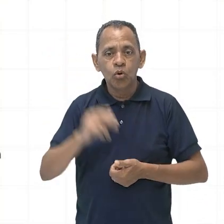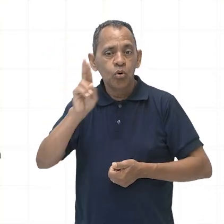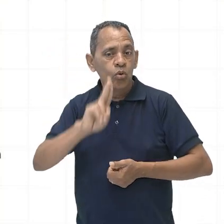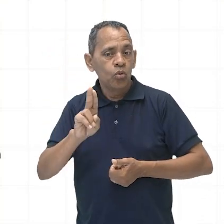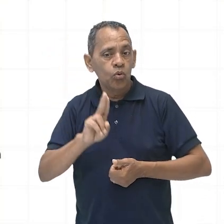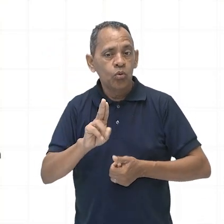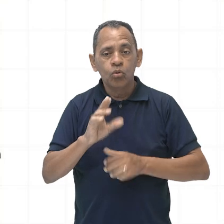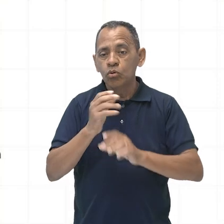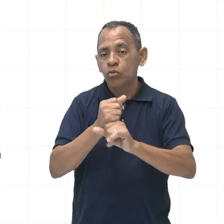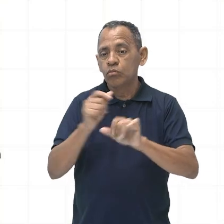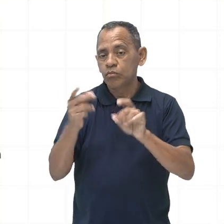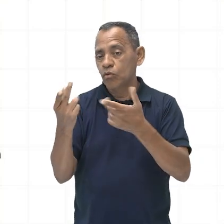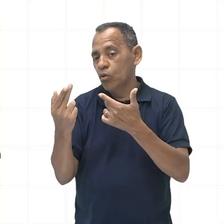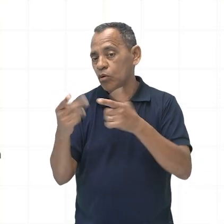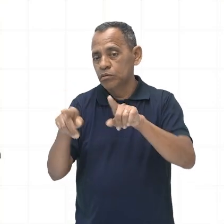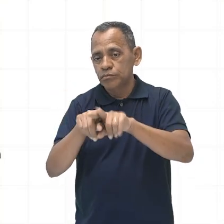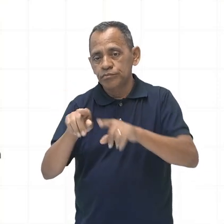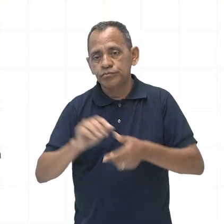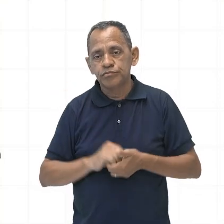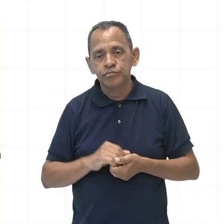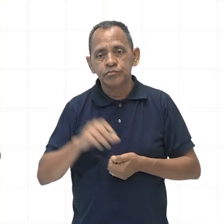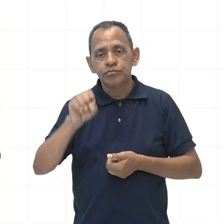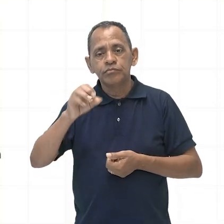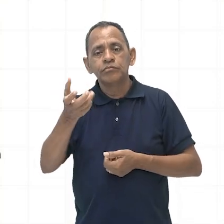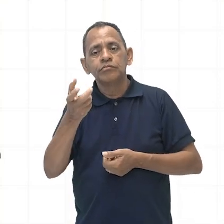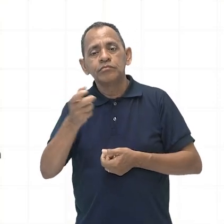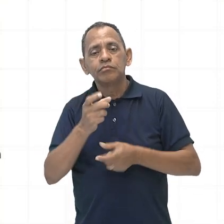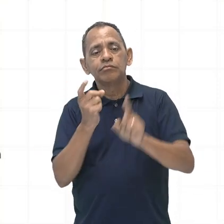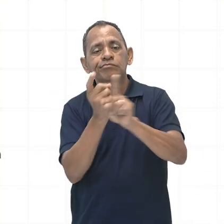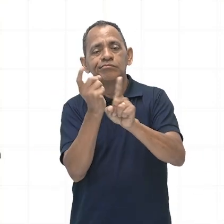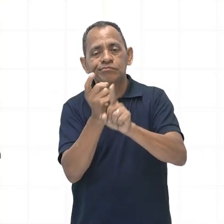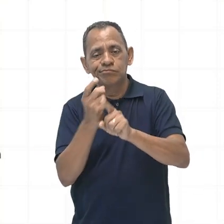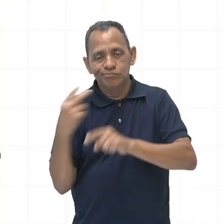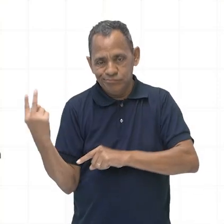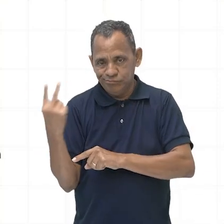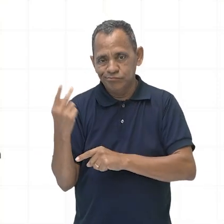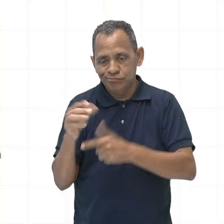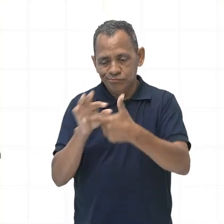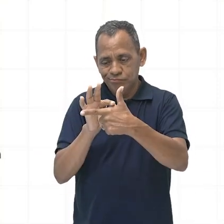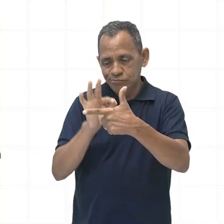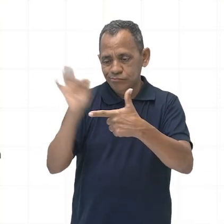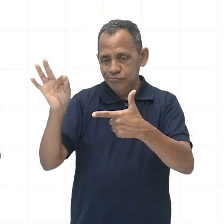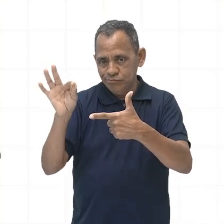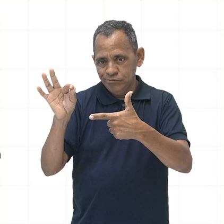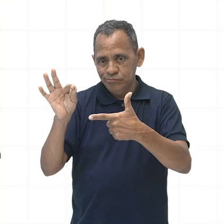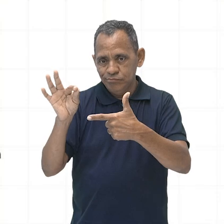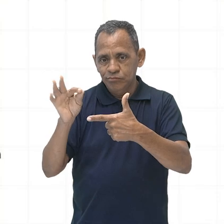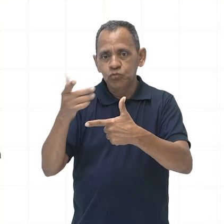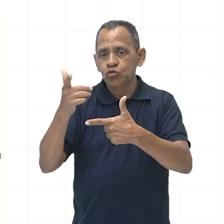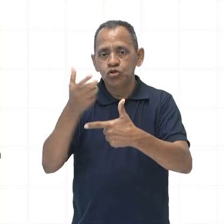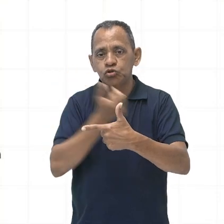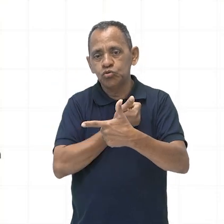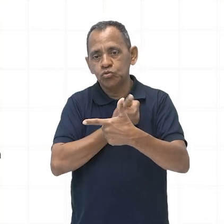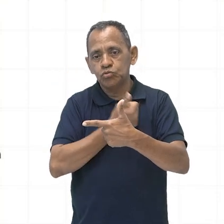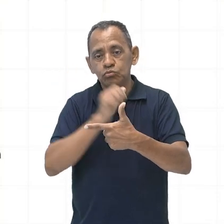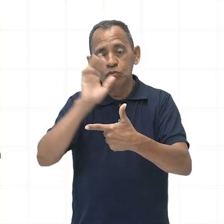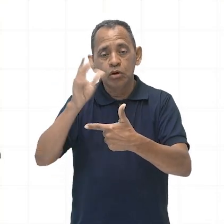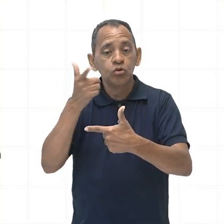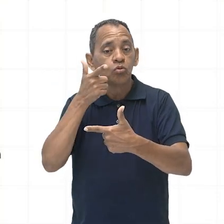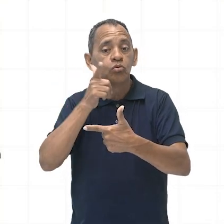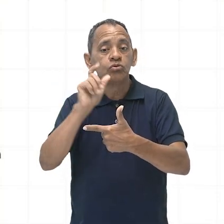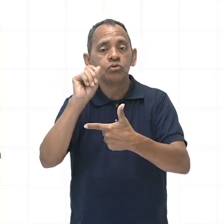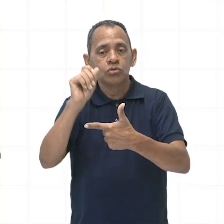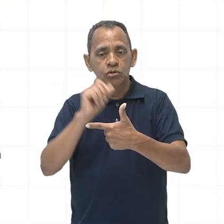como eu quero saber o valor dessa diagonal, eu vou resolver essa fórmula, mesmo que ela não tenha números, né? Mas eu